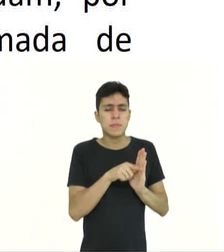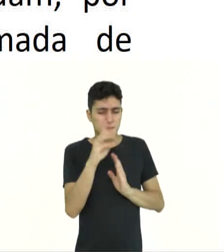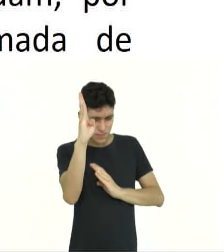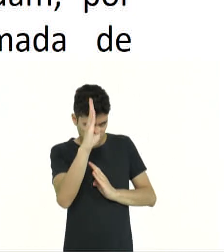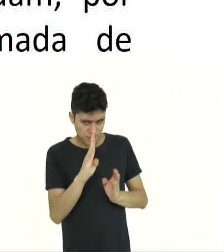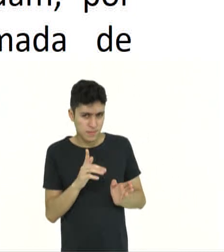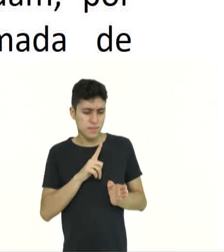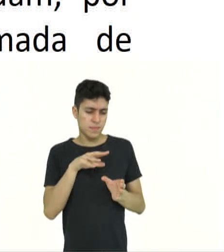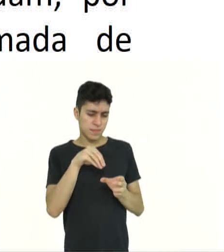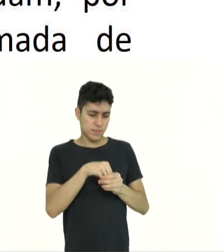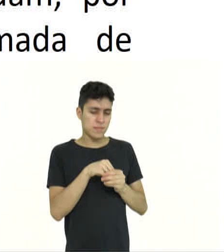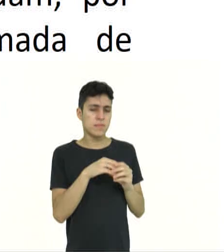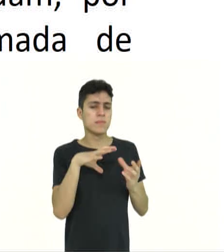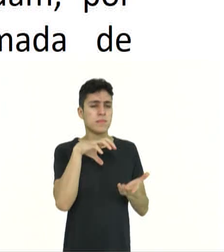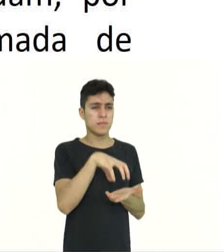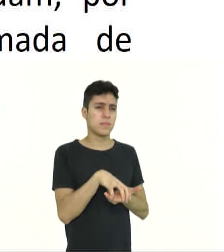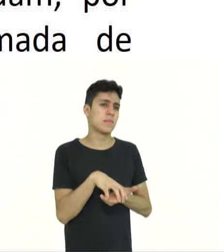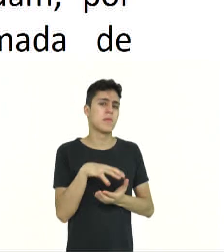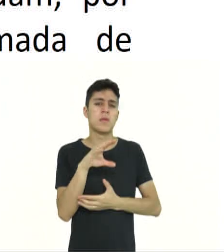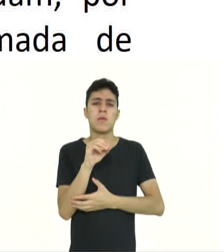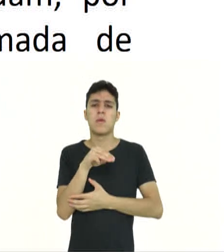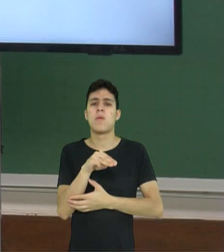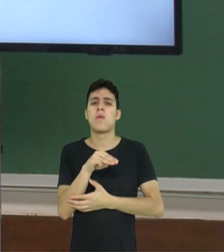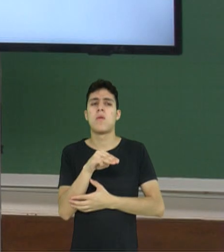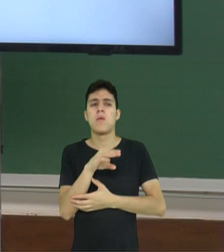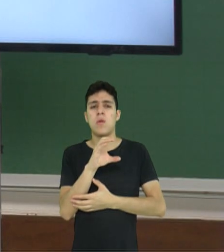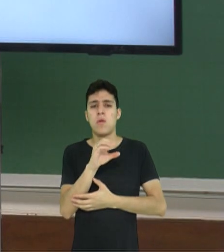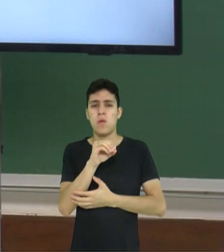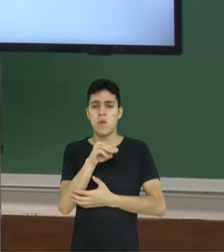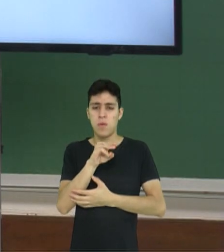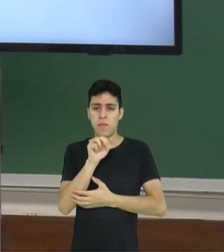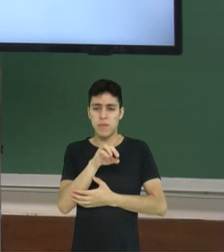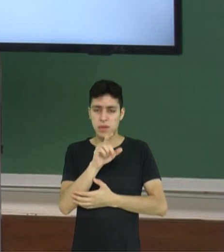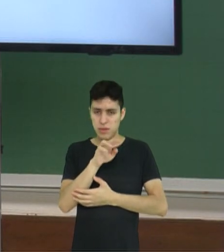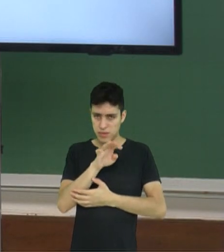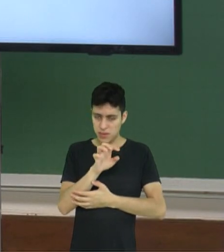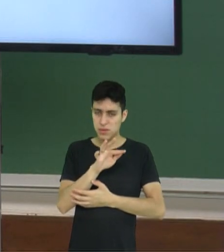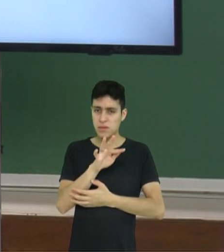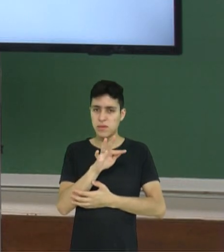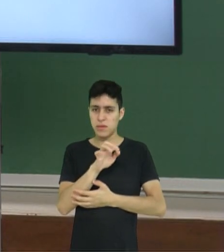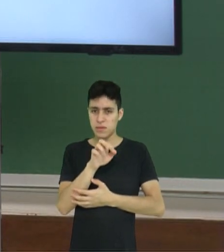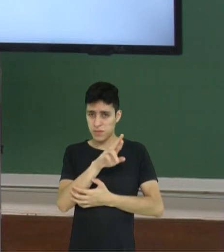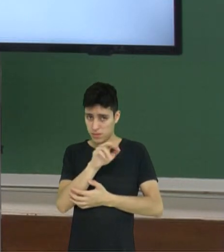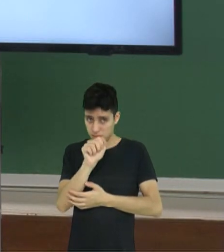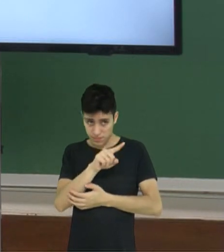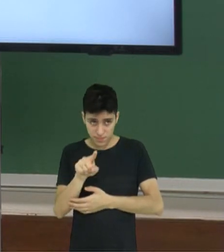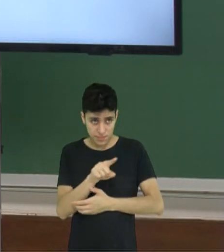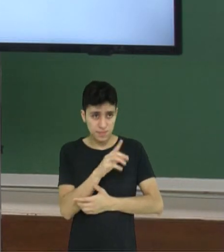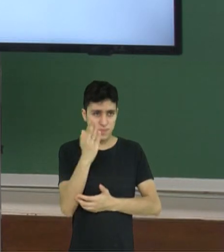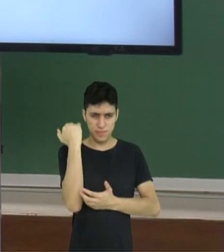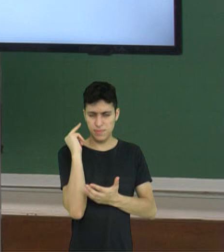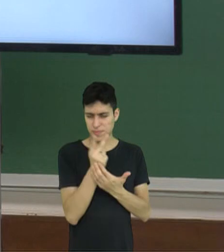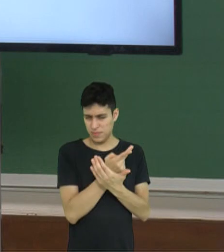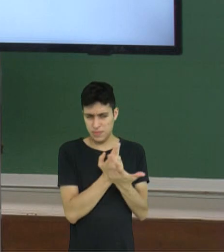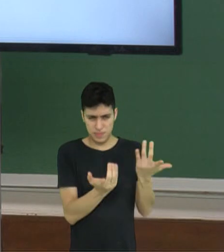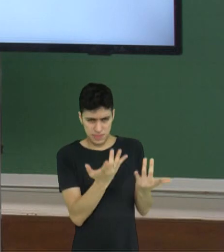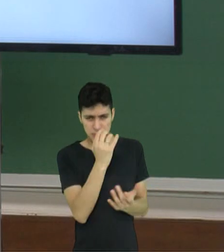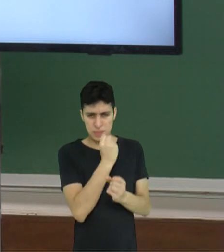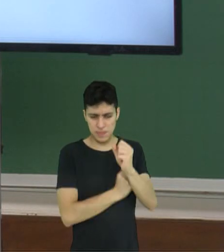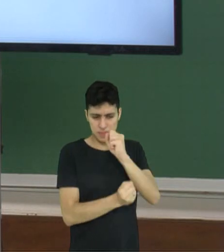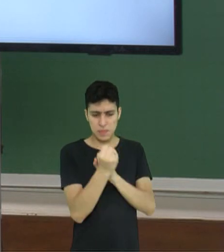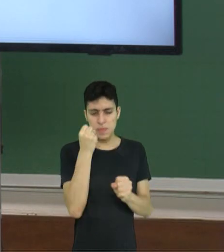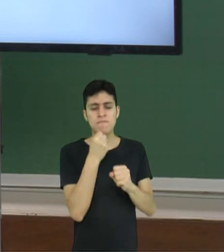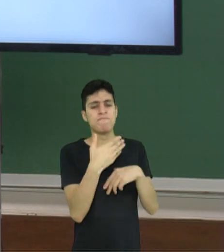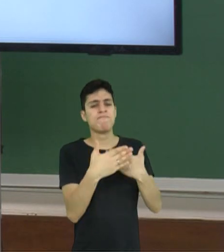viu na aula anterior, temos a Estação Comandante Ferraz, que foi reinaugurada depois de ter sido acometida por incêndio há uns 8 anos